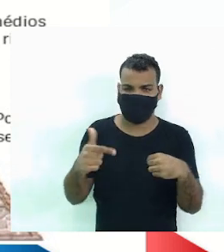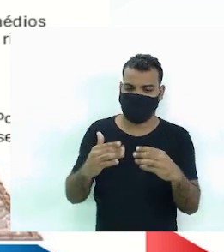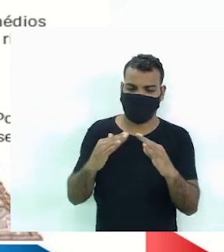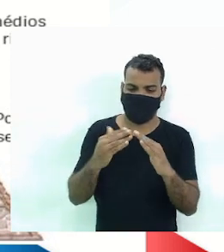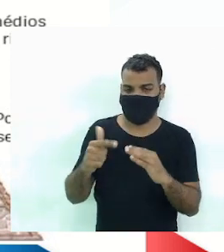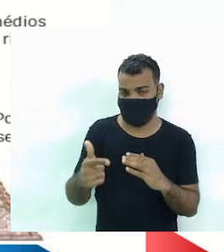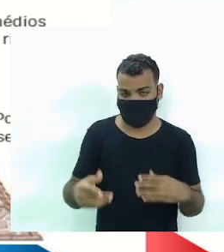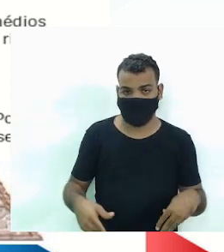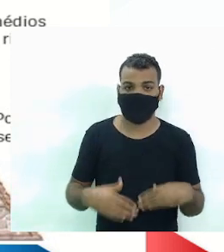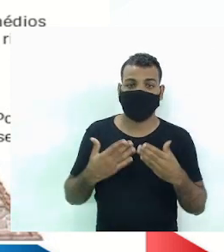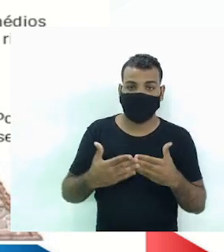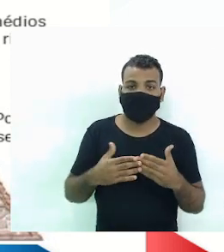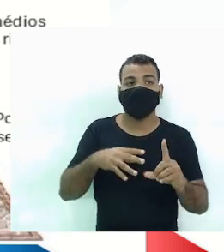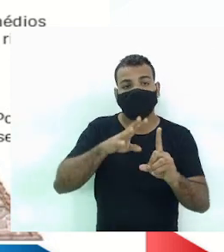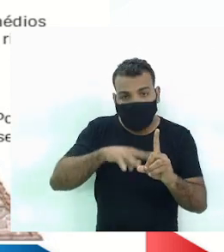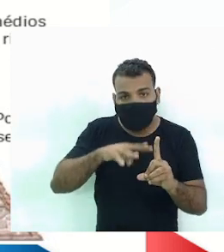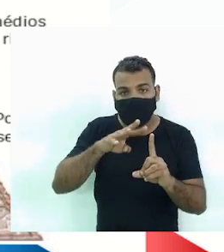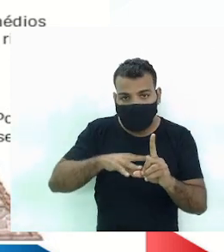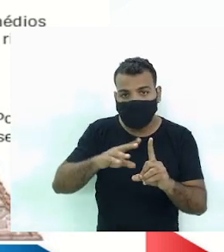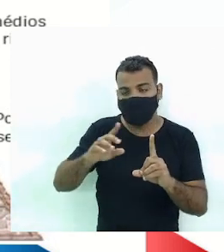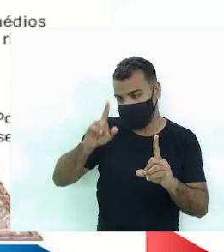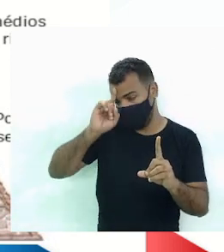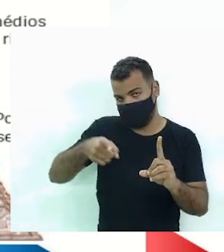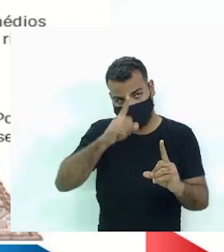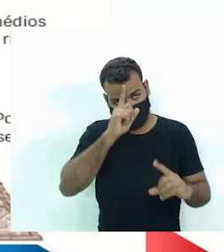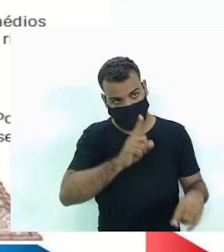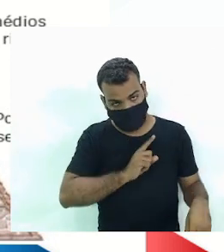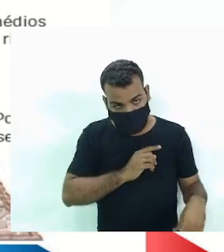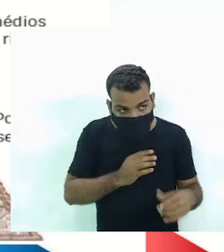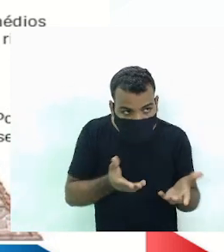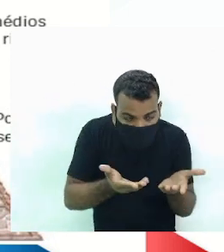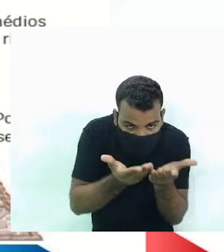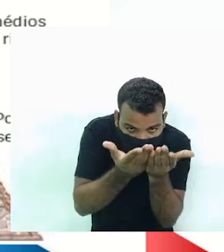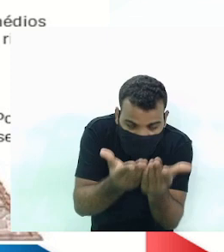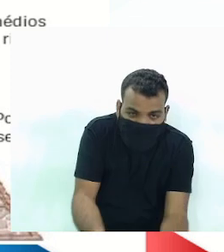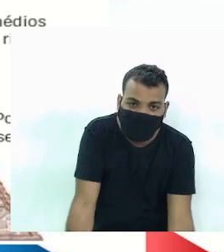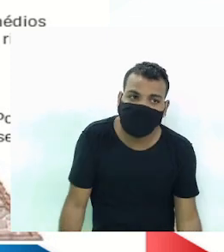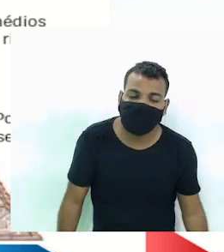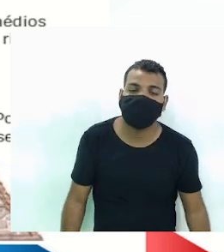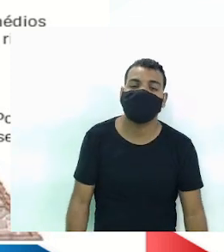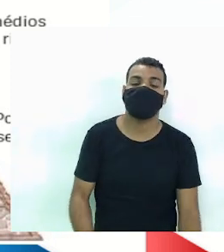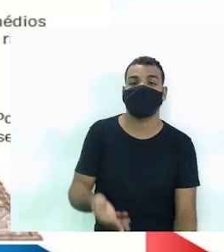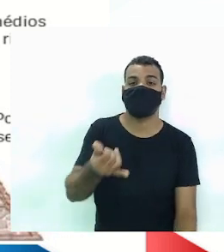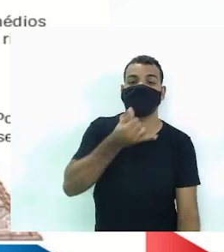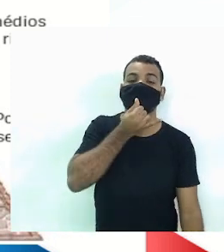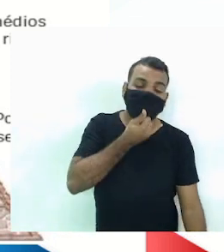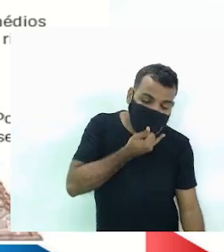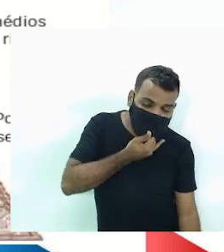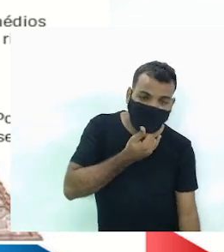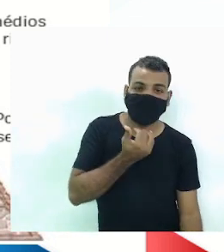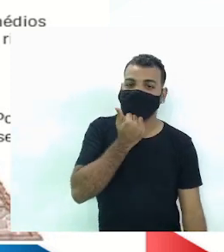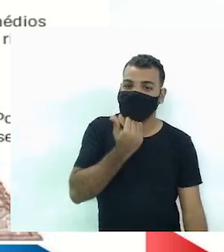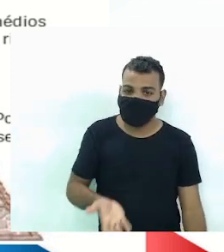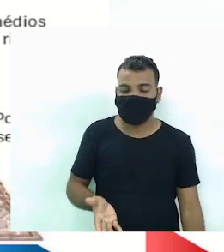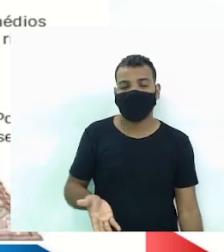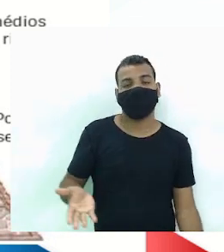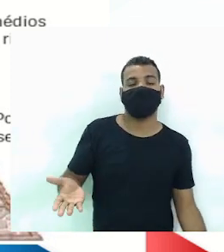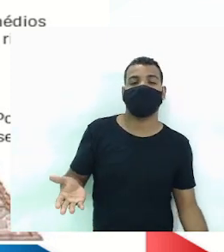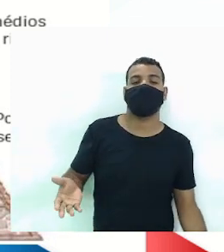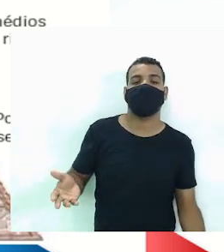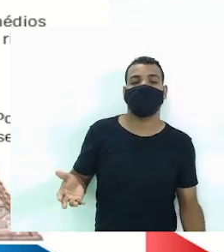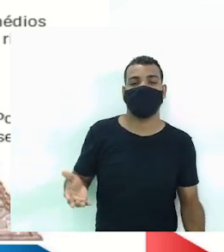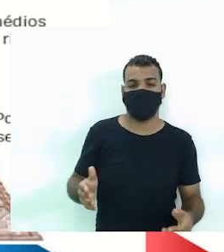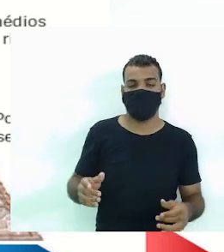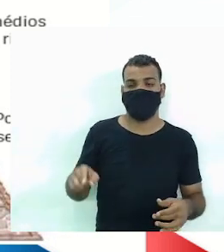mas estão ali servindo ao dono do feudo. E sem, infelizmente, eu vou ter